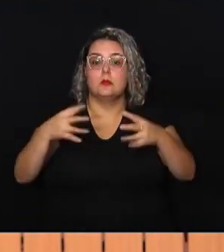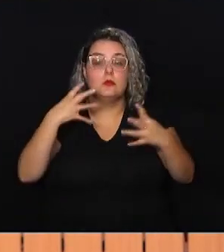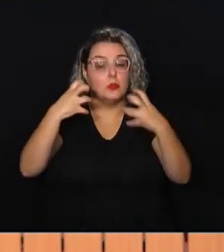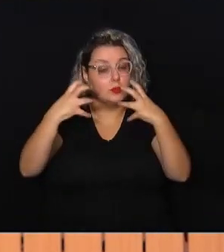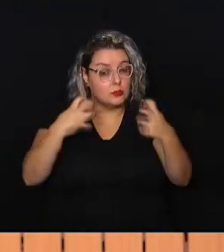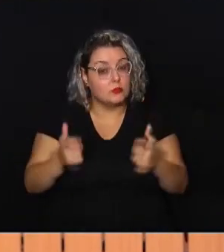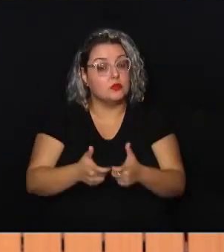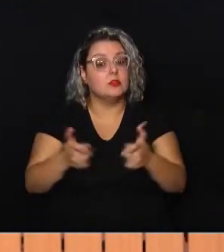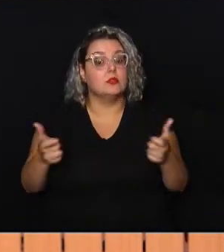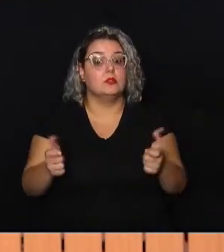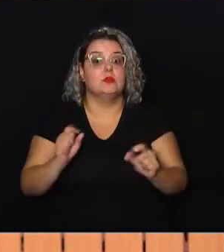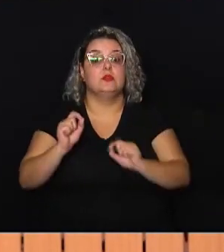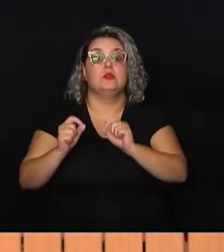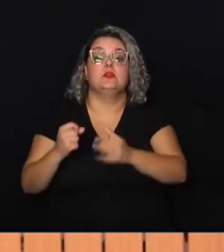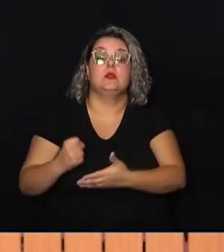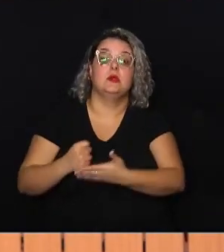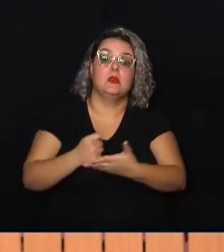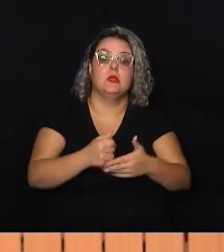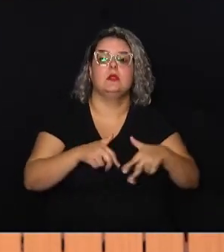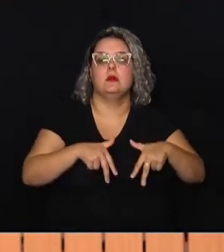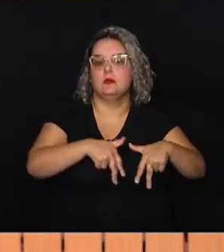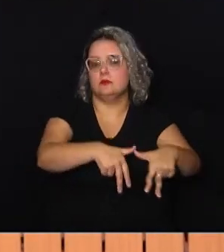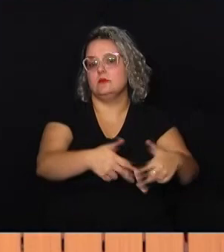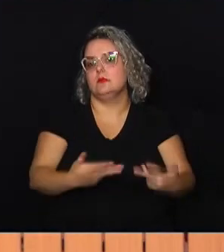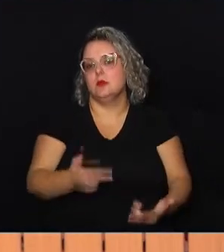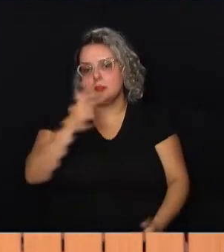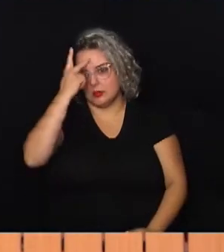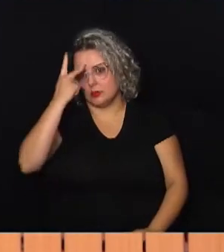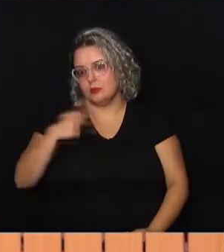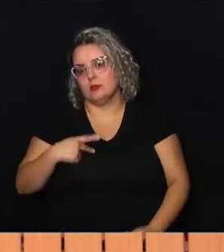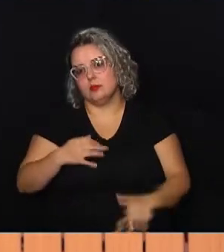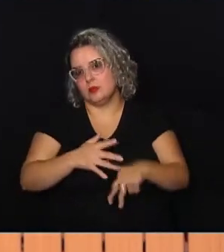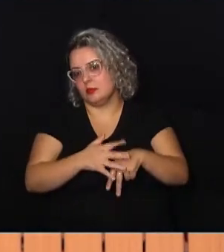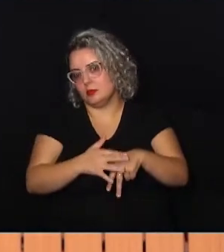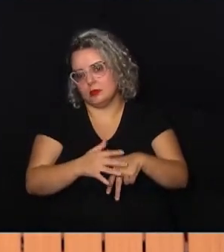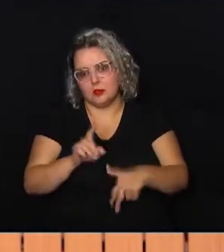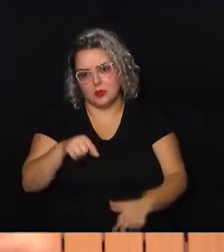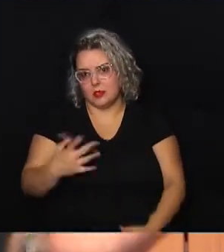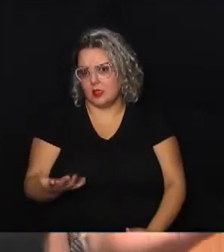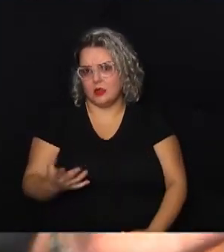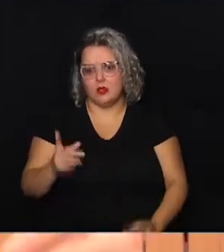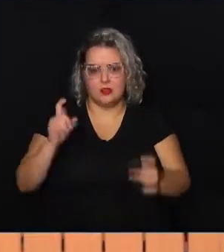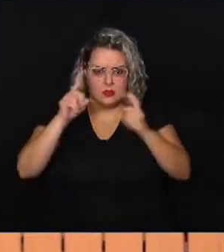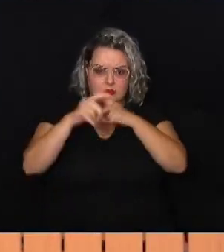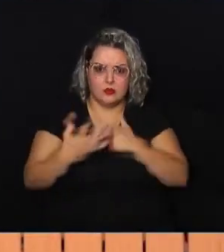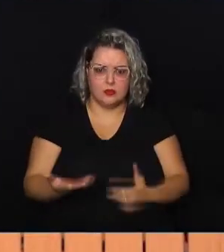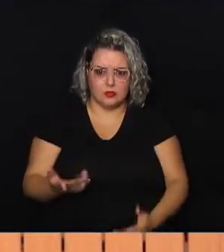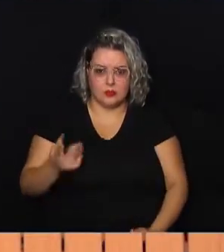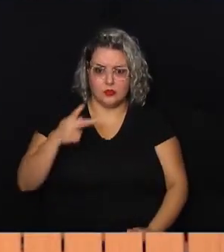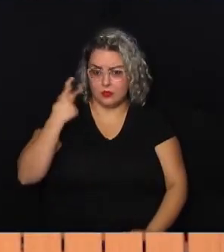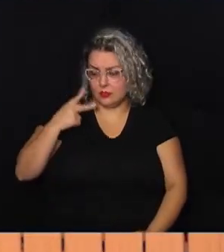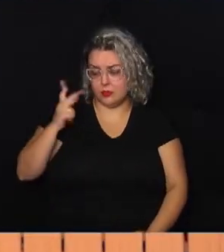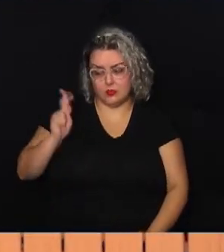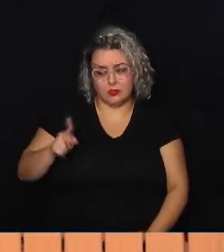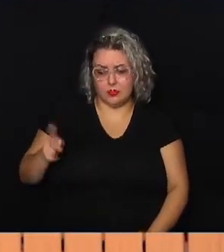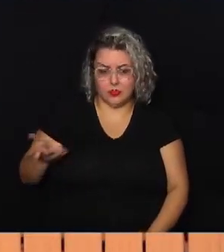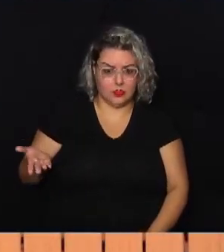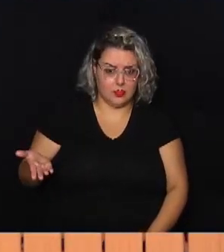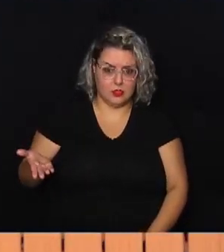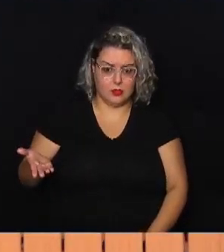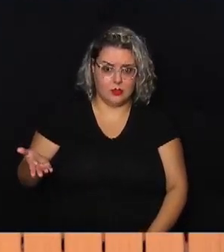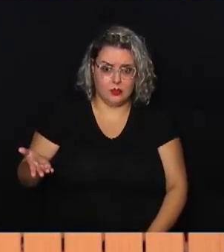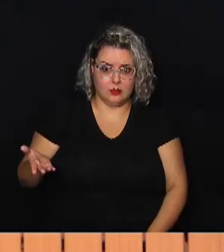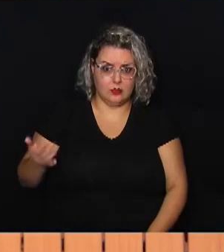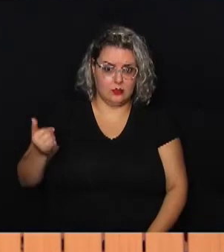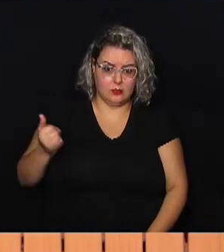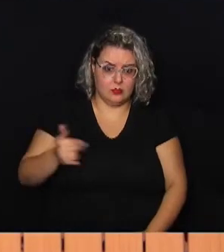muito grande de quem leva o paciente, do próprio paciente. É uma situação extremamente difícil. O professor Alberto está aqui, a pessoa